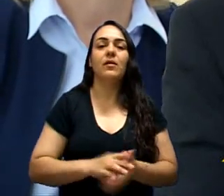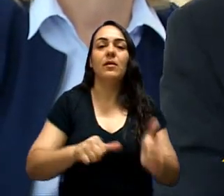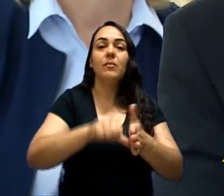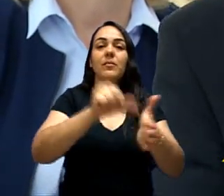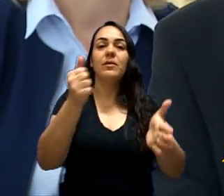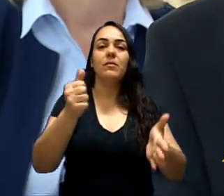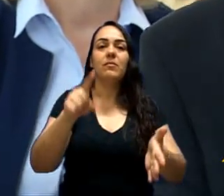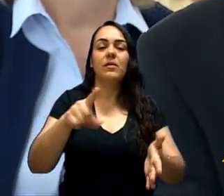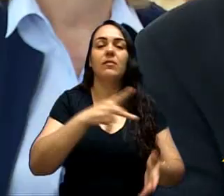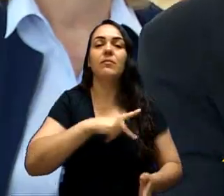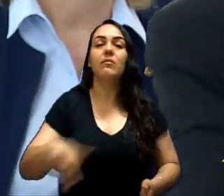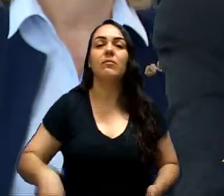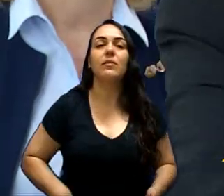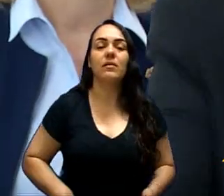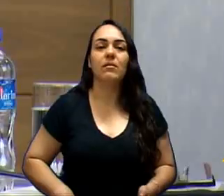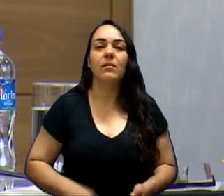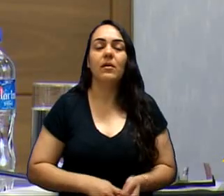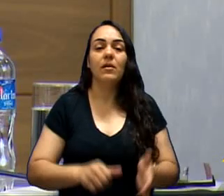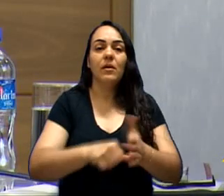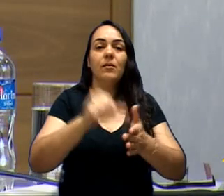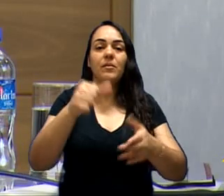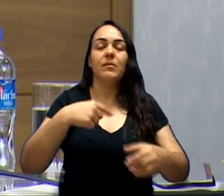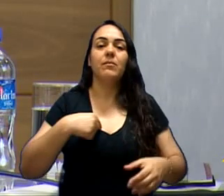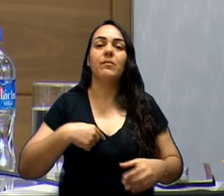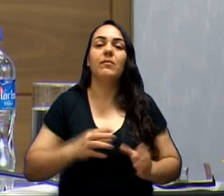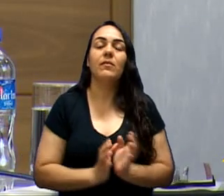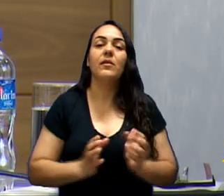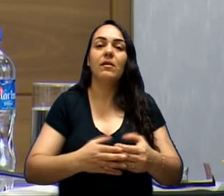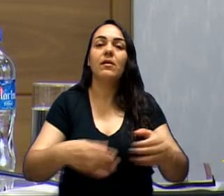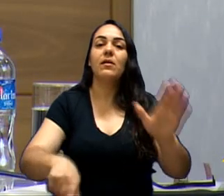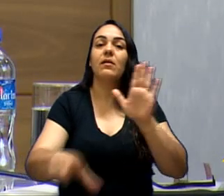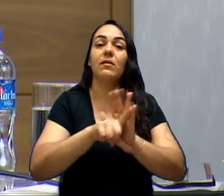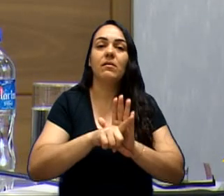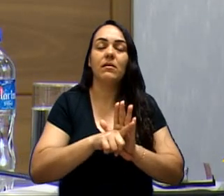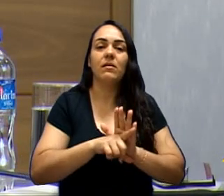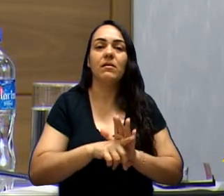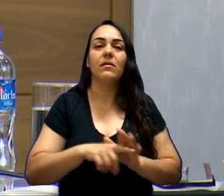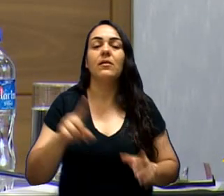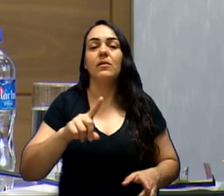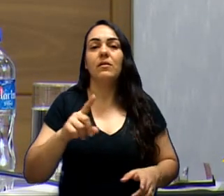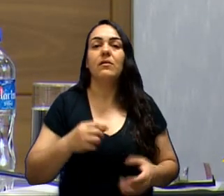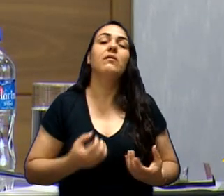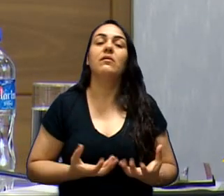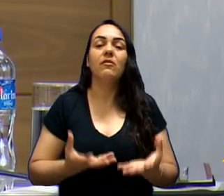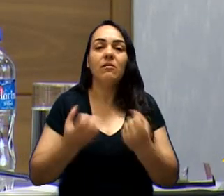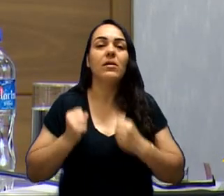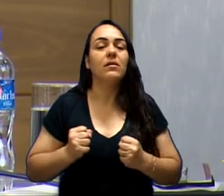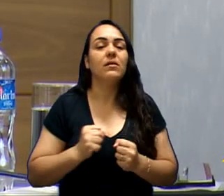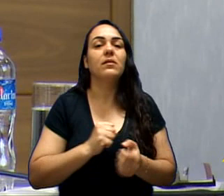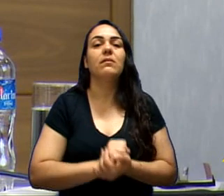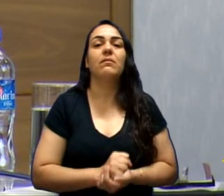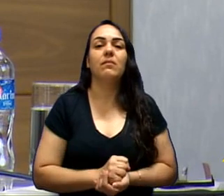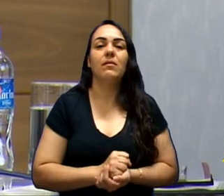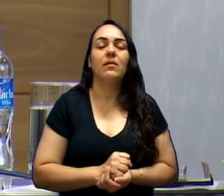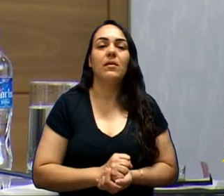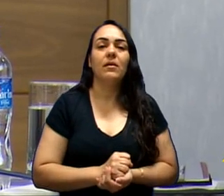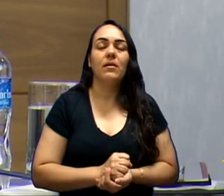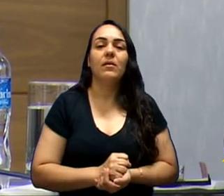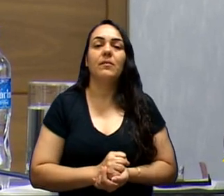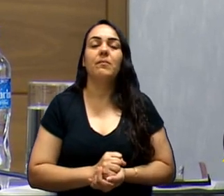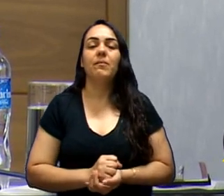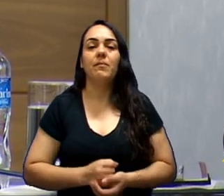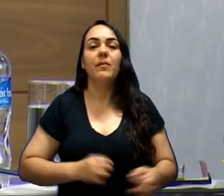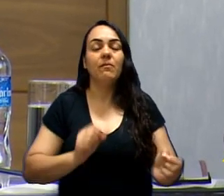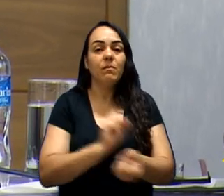da presidente com relação a essa questão. Primeiro, esta casa de leis não vai ser aceitar essa situação no polo